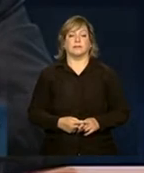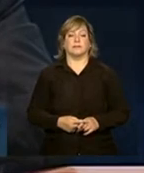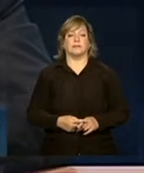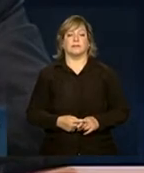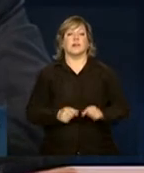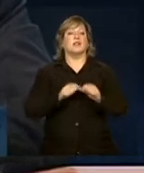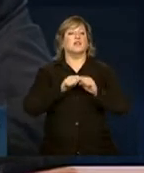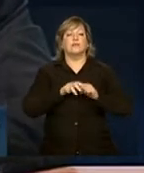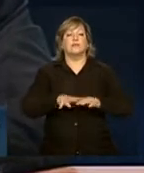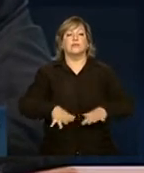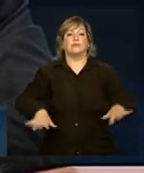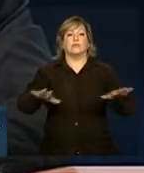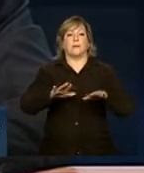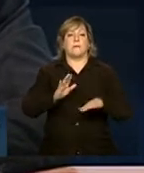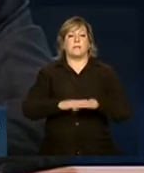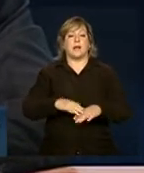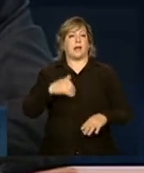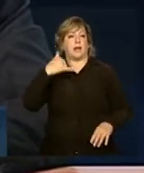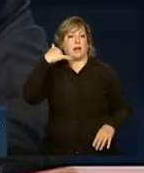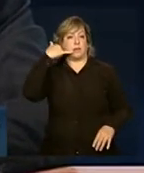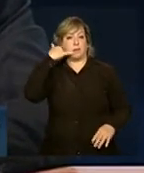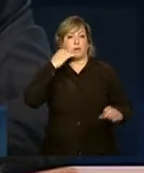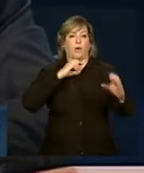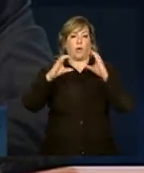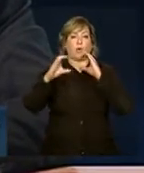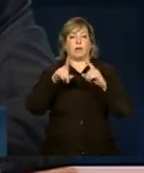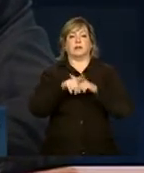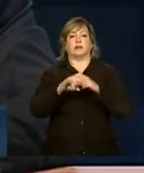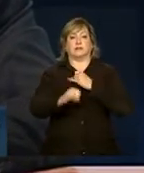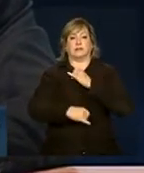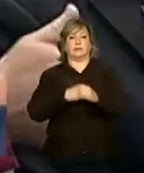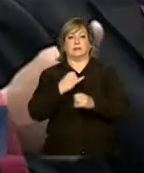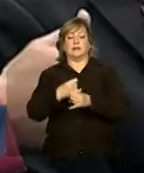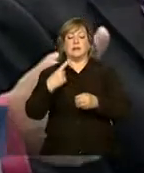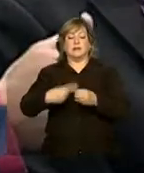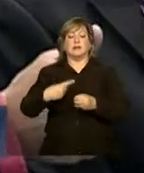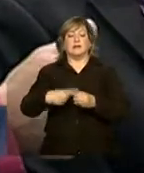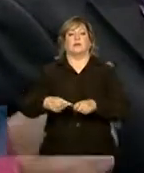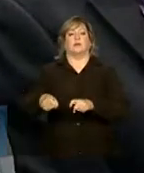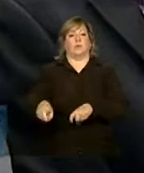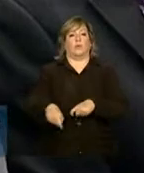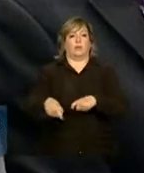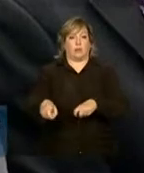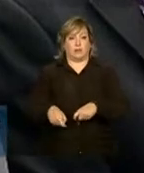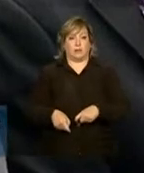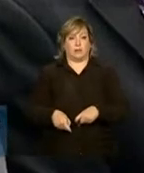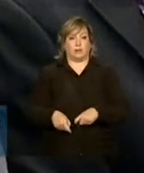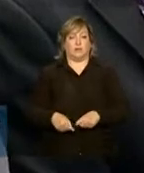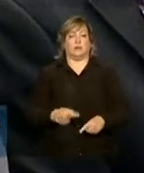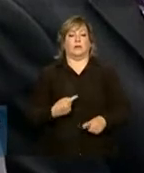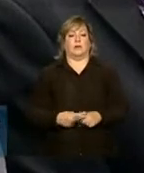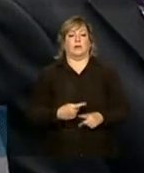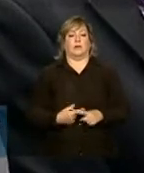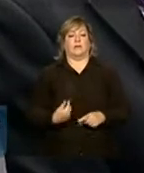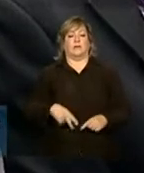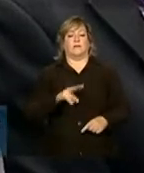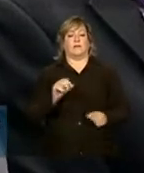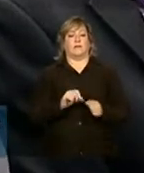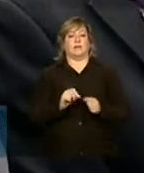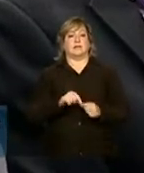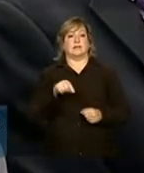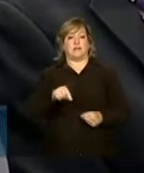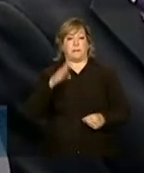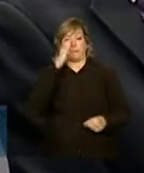difundir mais a telefonia EA internet para área rural né Nós vamos fazer do Brasil